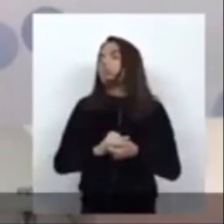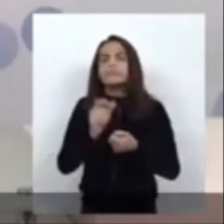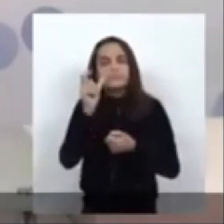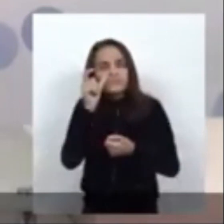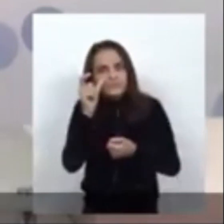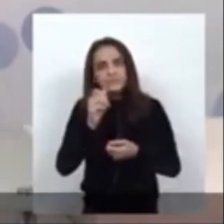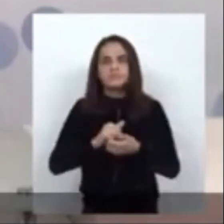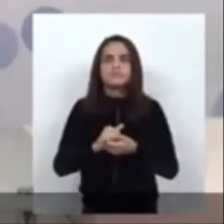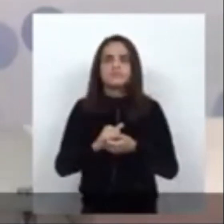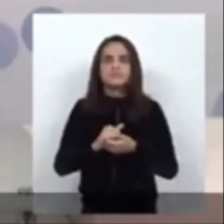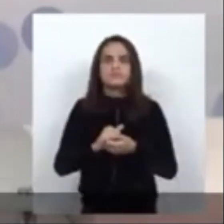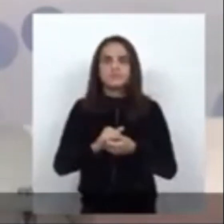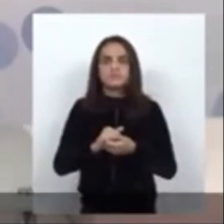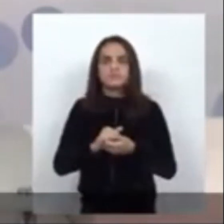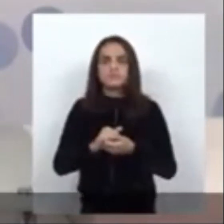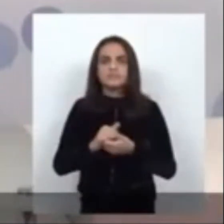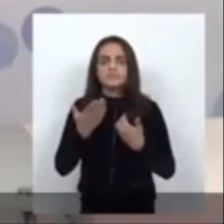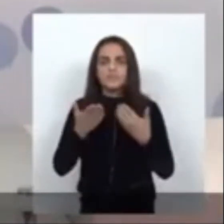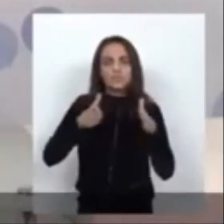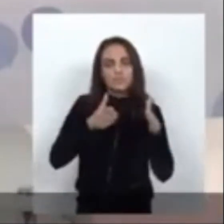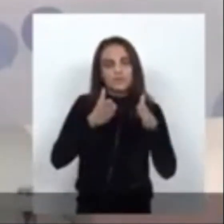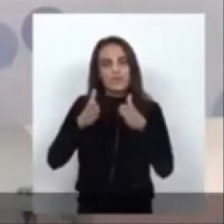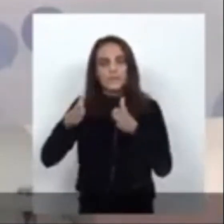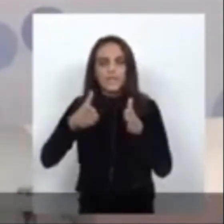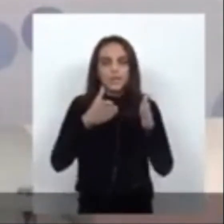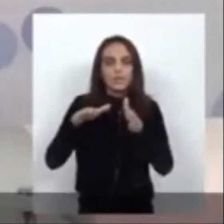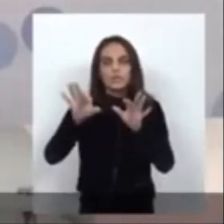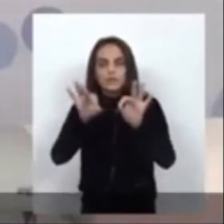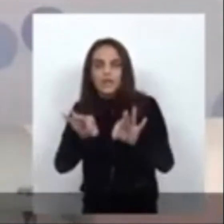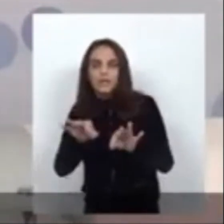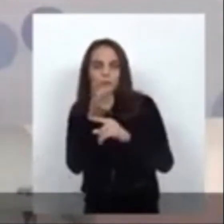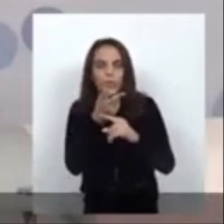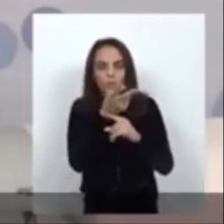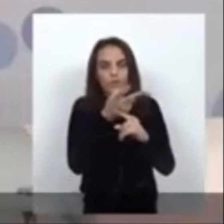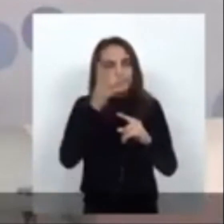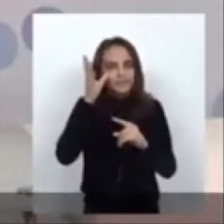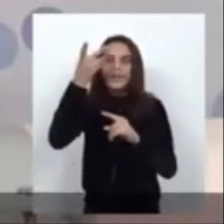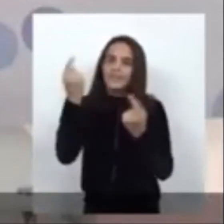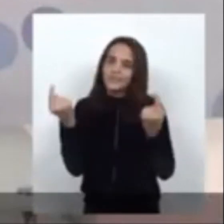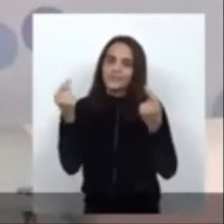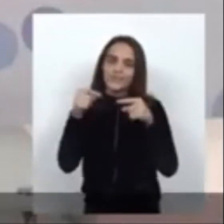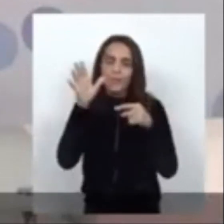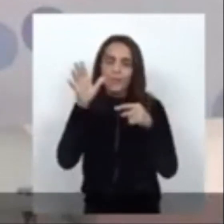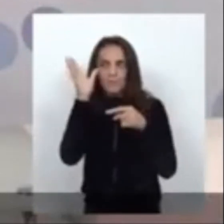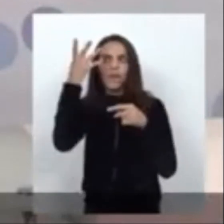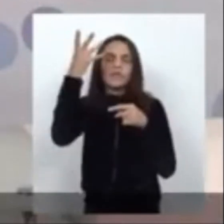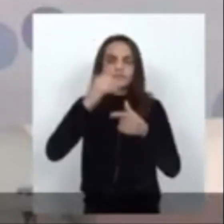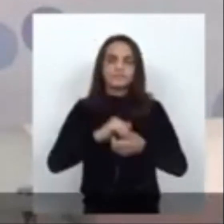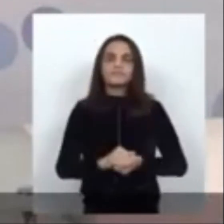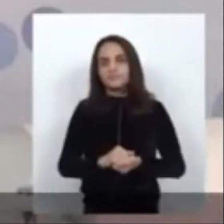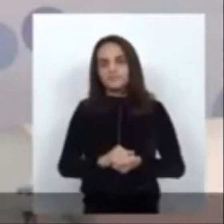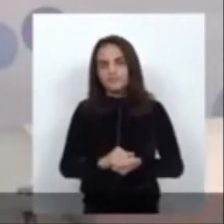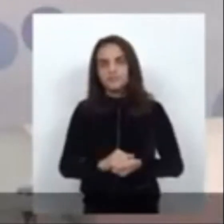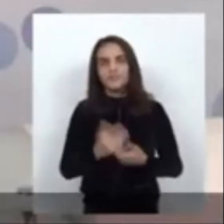interesse em trilhar ali os caminhos para buscar as soluções diante dos desafios que se colocaram à sua frente,